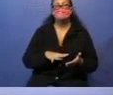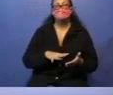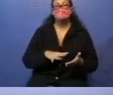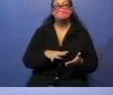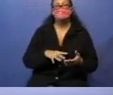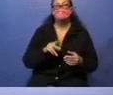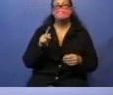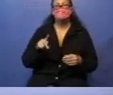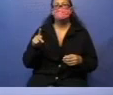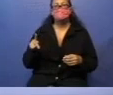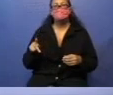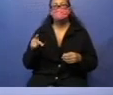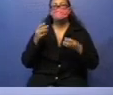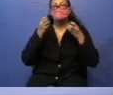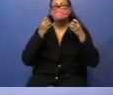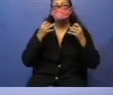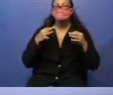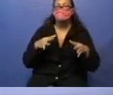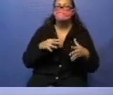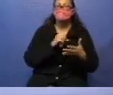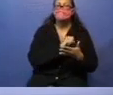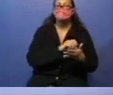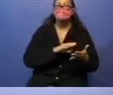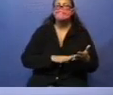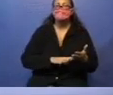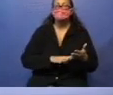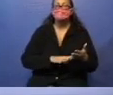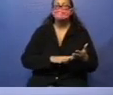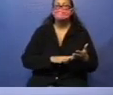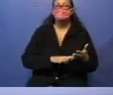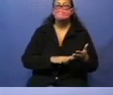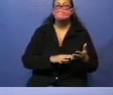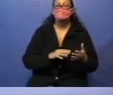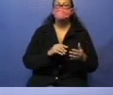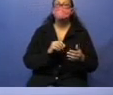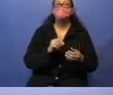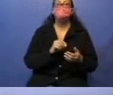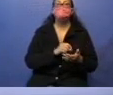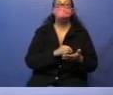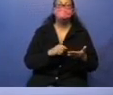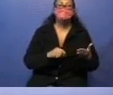O professor vai explicar as atividades e a tarefa.